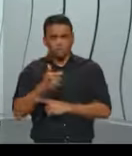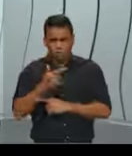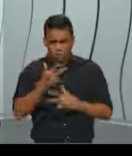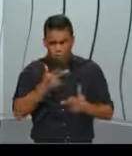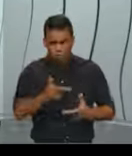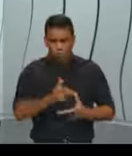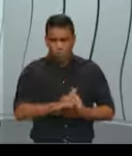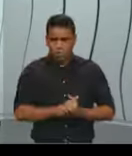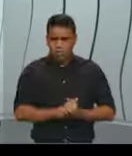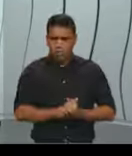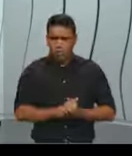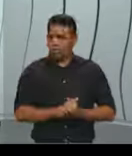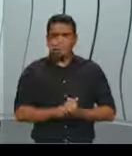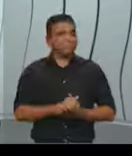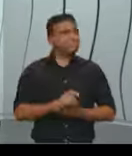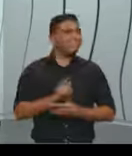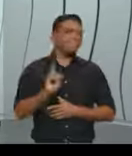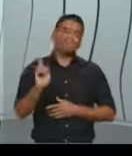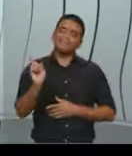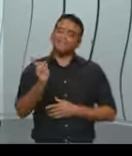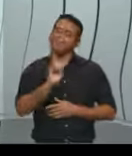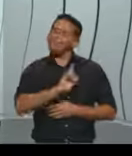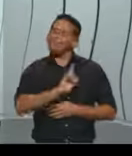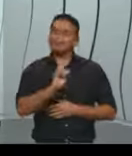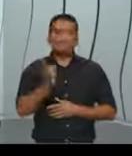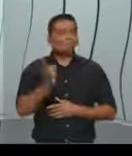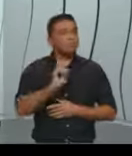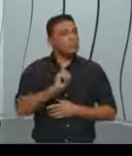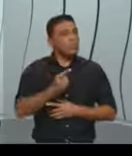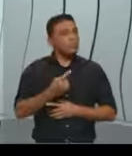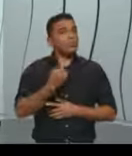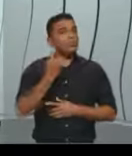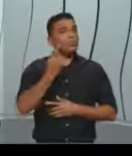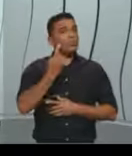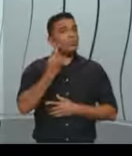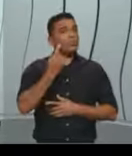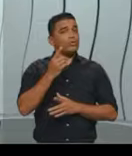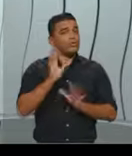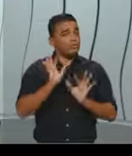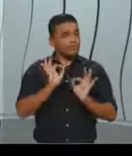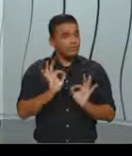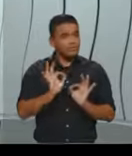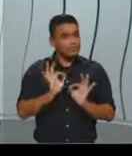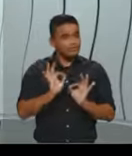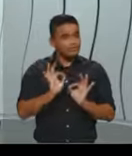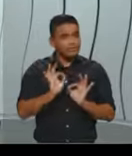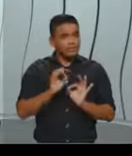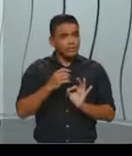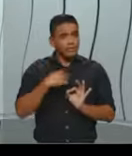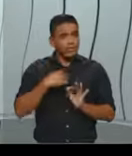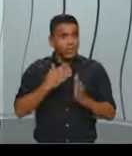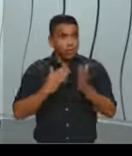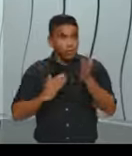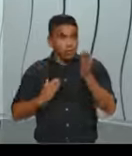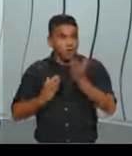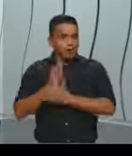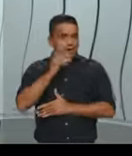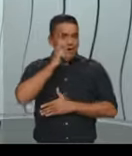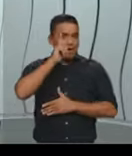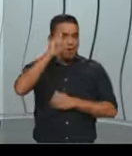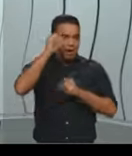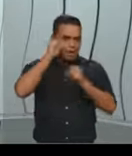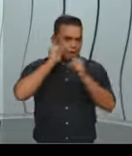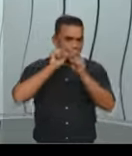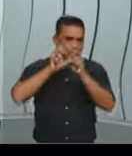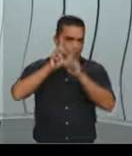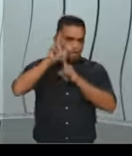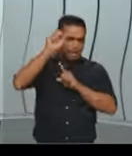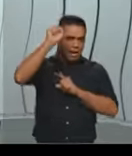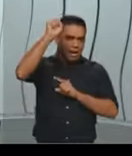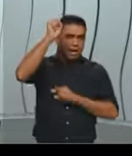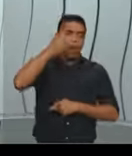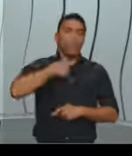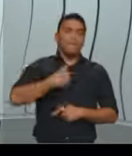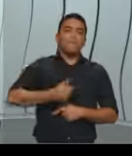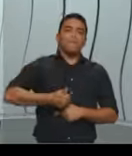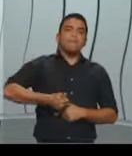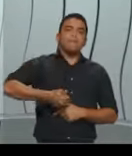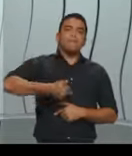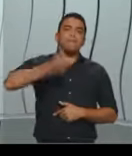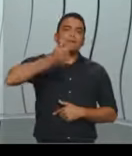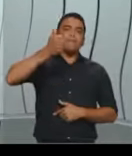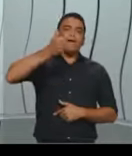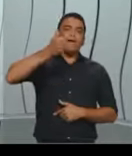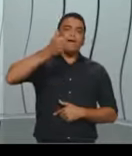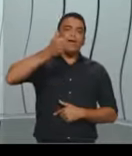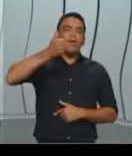coisa? Não, então acaba sendo único, certo? Se eu ganhei, é que eu fiquei em primeiro, beleza,